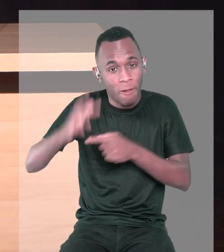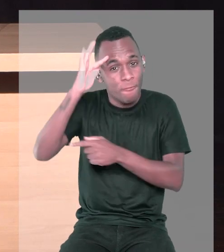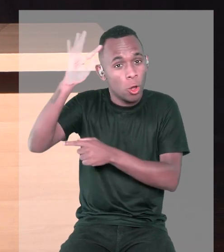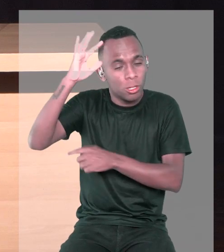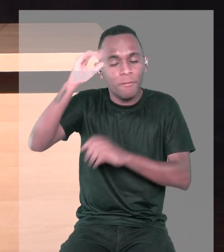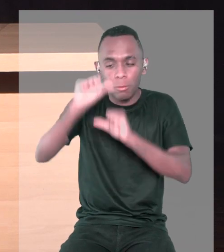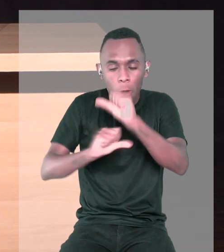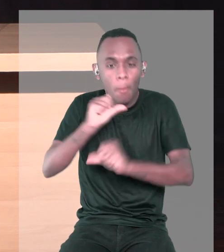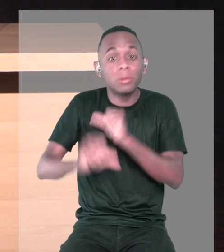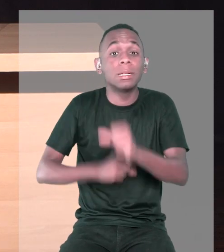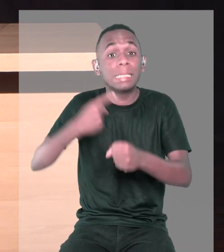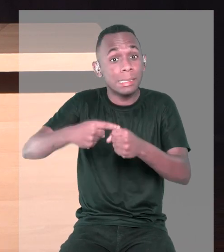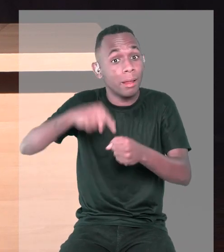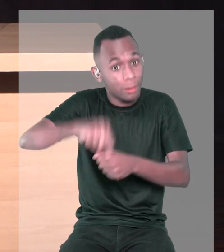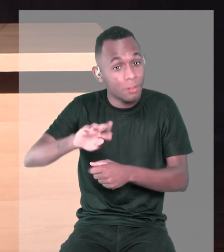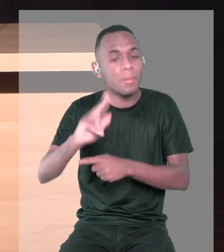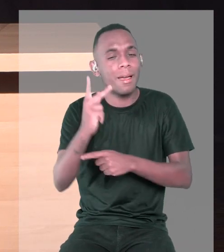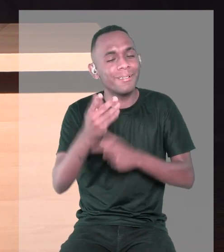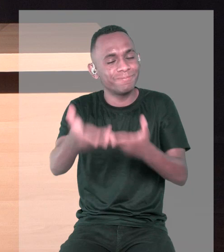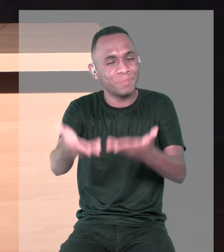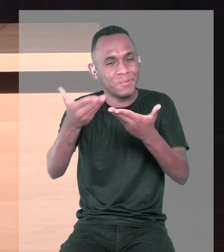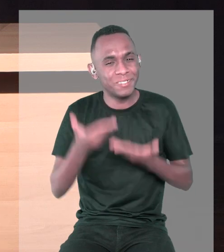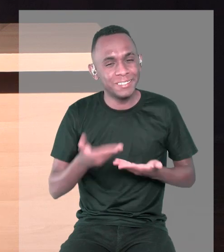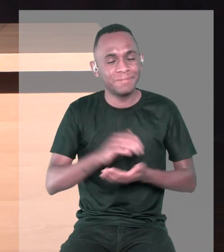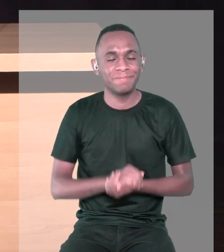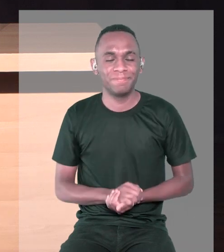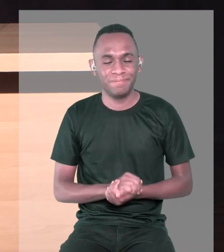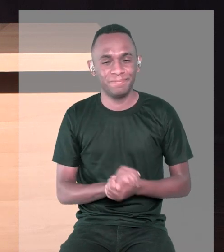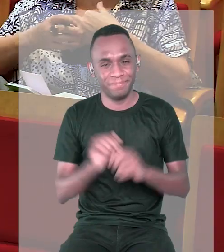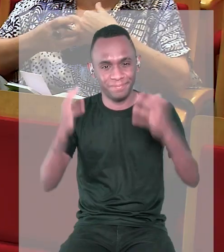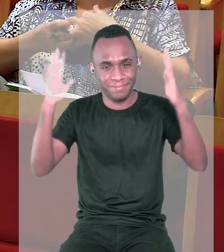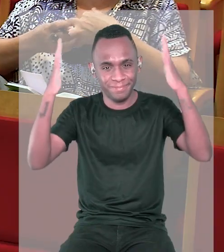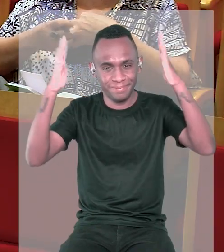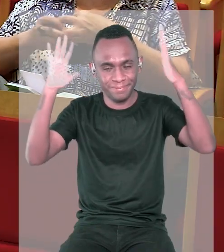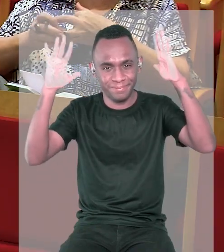de debates filosóficos Mutações em Belo Horizonte. Seja bem-vindo.